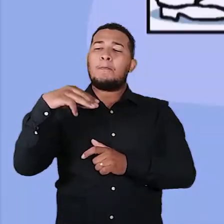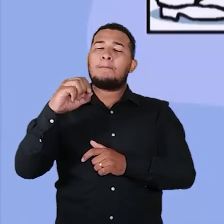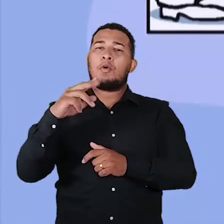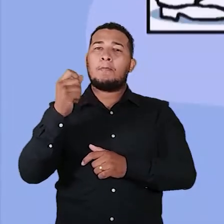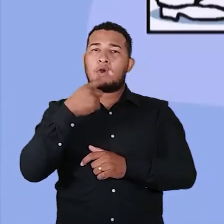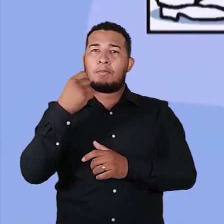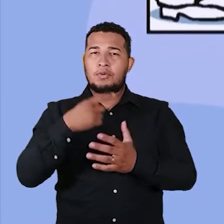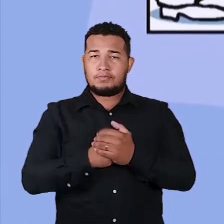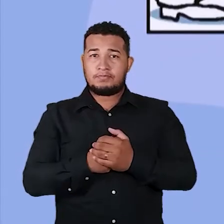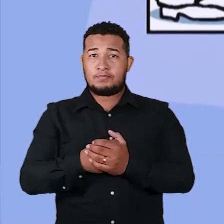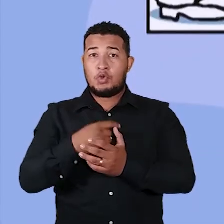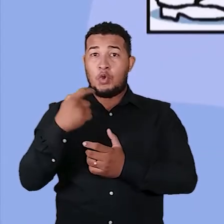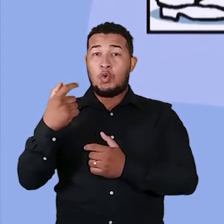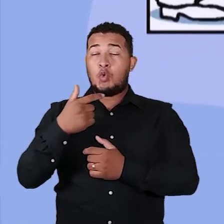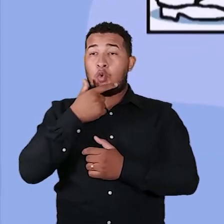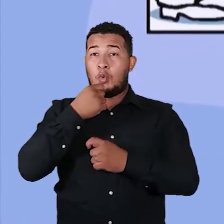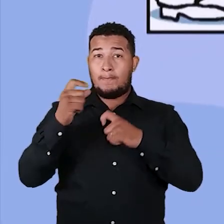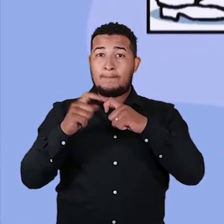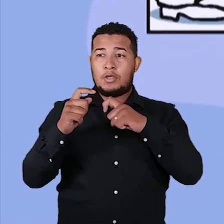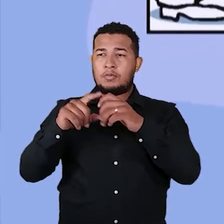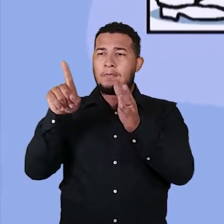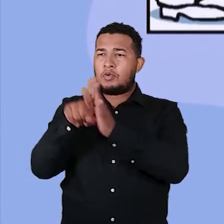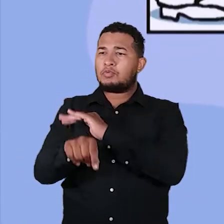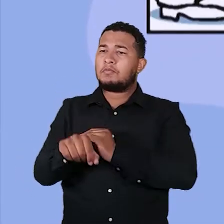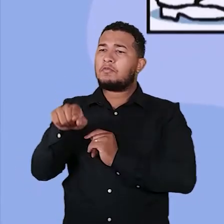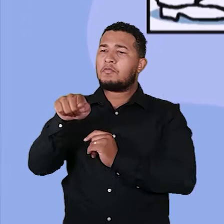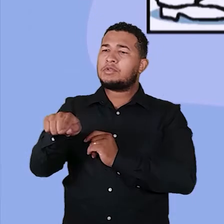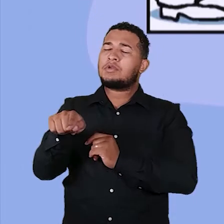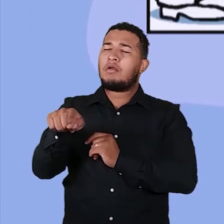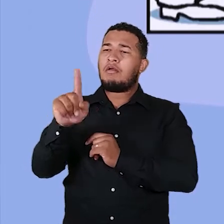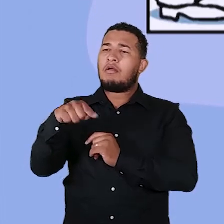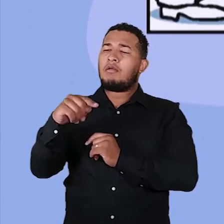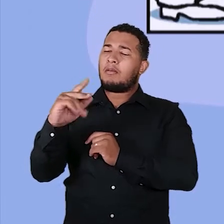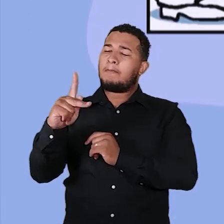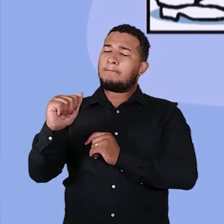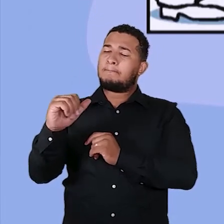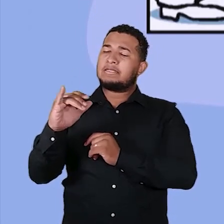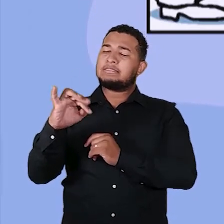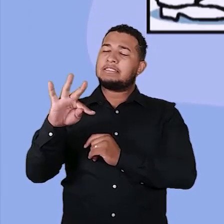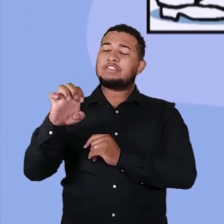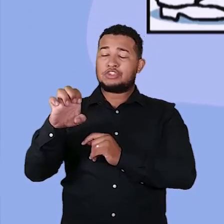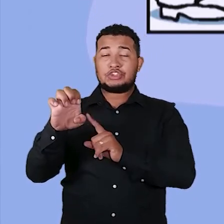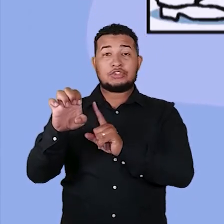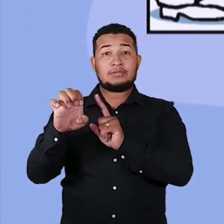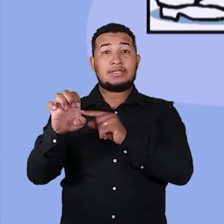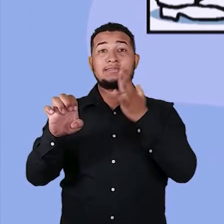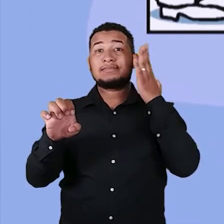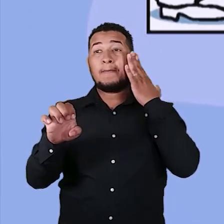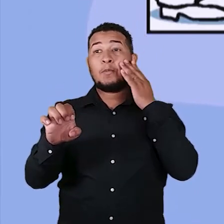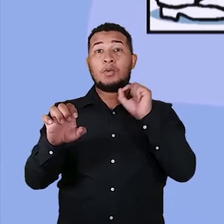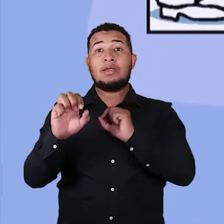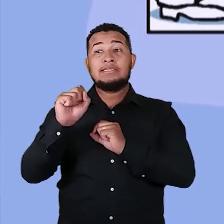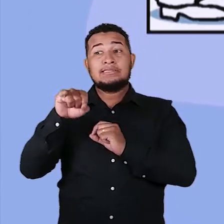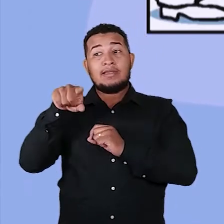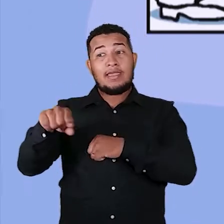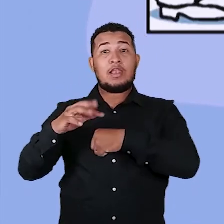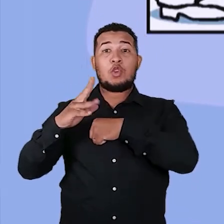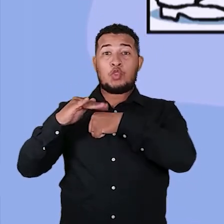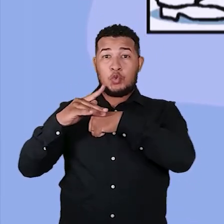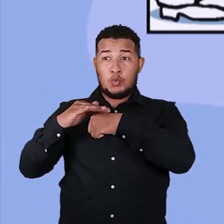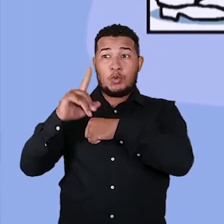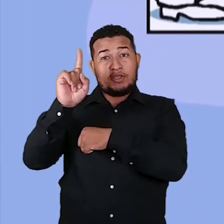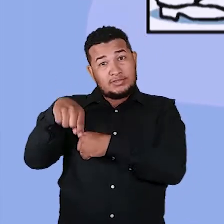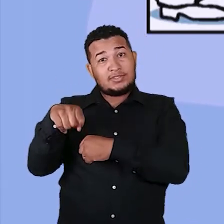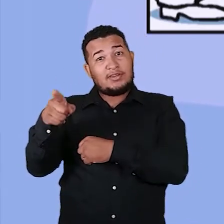ali. O senhor é paciente? Quando o médico pergunta isso, ele estava perguntando se ele era um